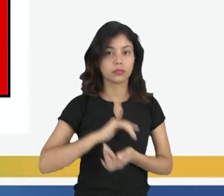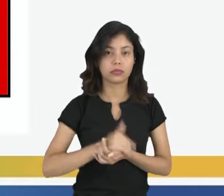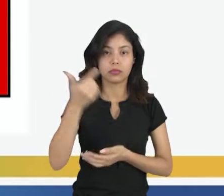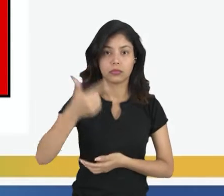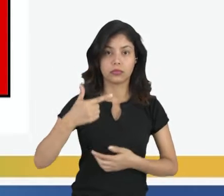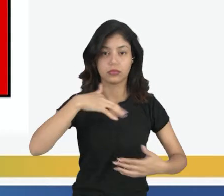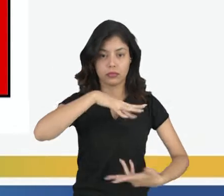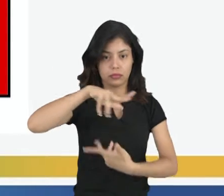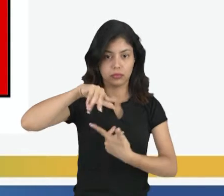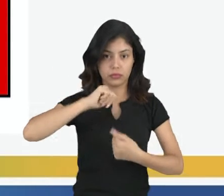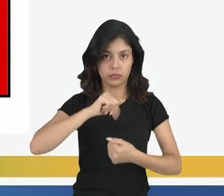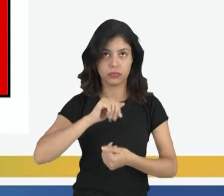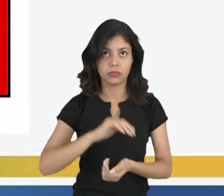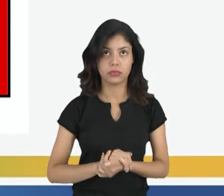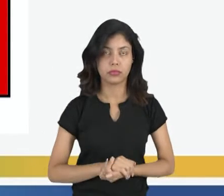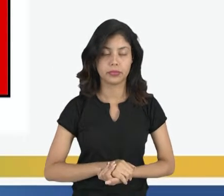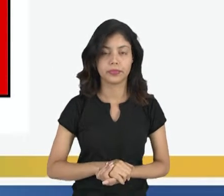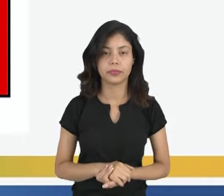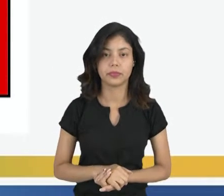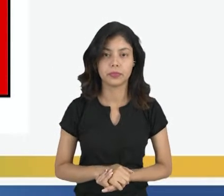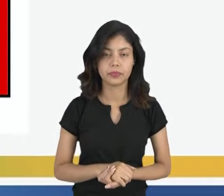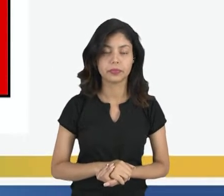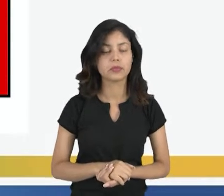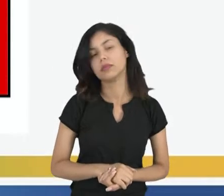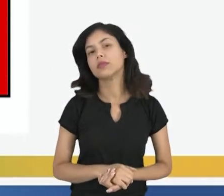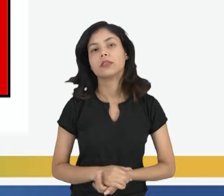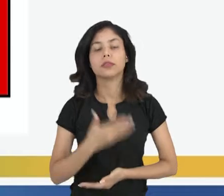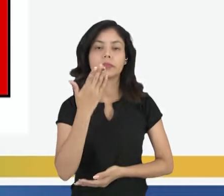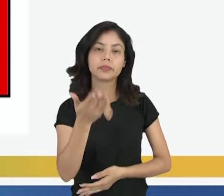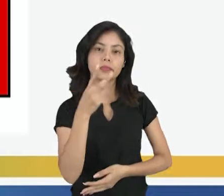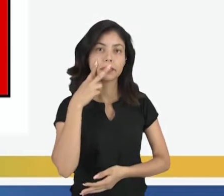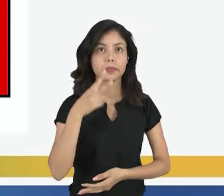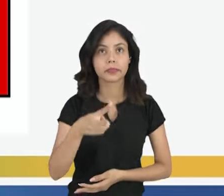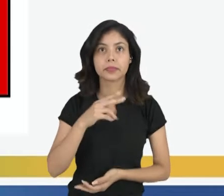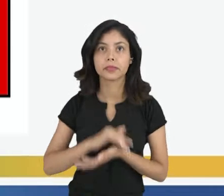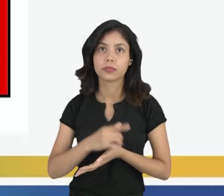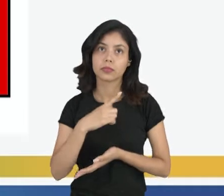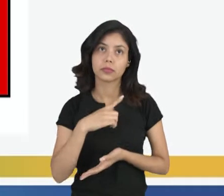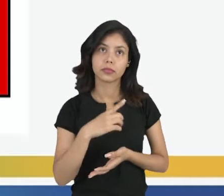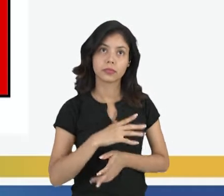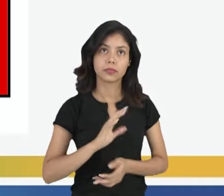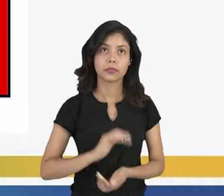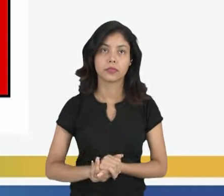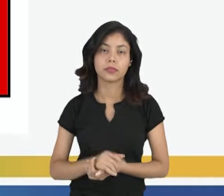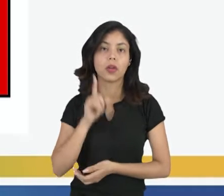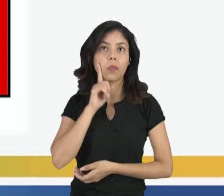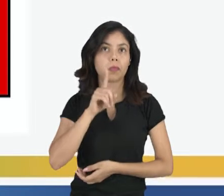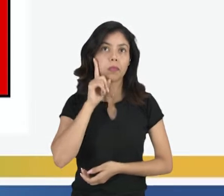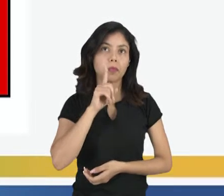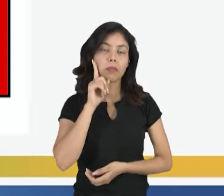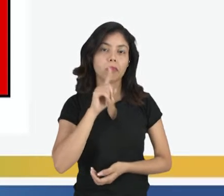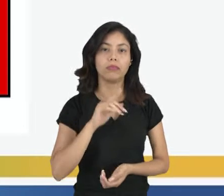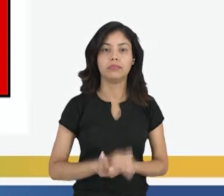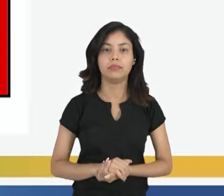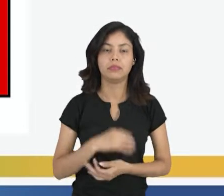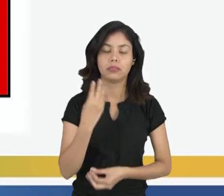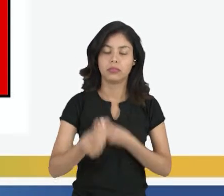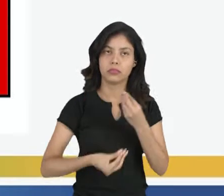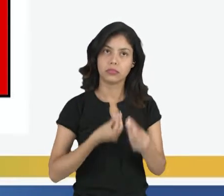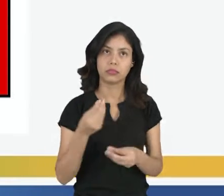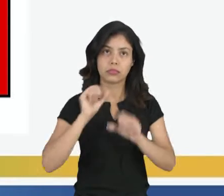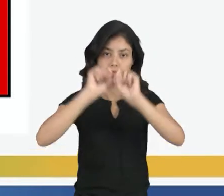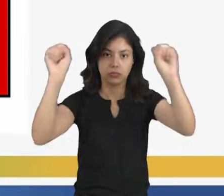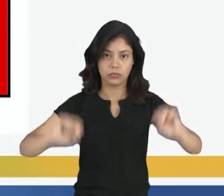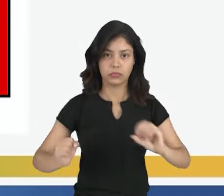potências do pós-Segunda Guerra Mundial. Então, a gente vai ter aí os Estados Unidos, né, com o